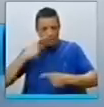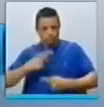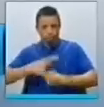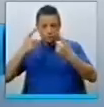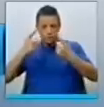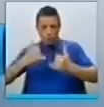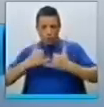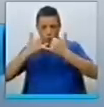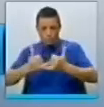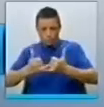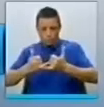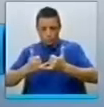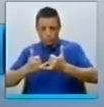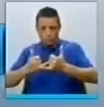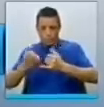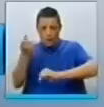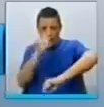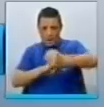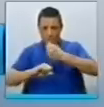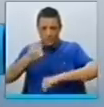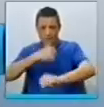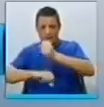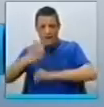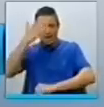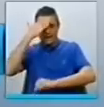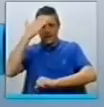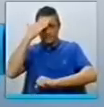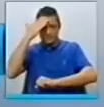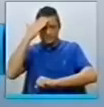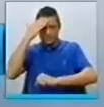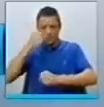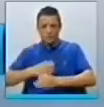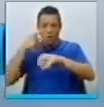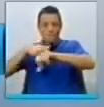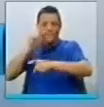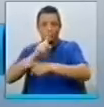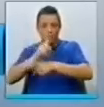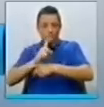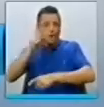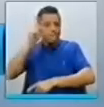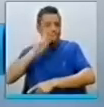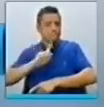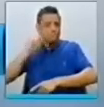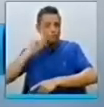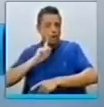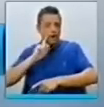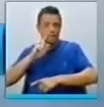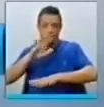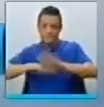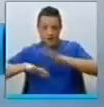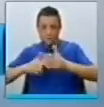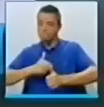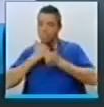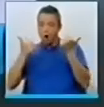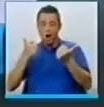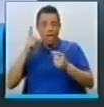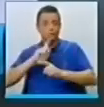do ponto de vista de circuitos nervosos a capacidade de realizar várias tarefas ao mesmo tempo é mais bem feita pelas mulh muitas vezes que as mulheres com